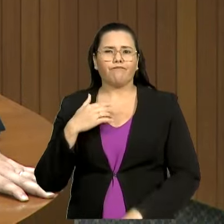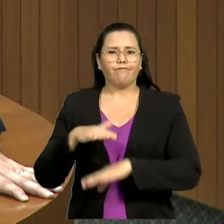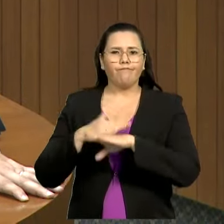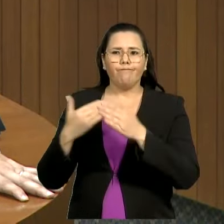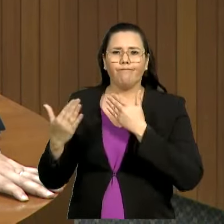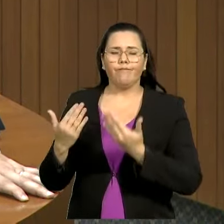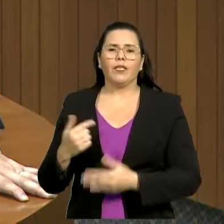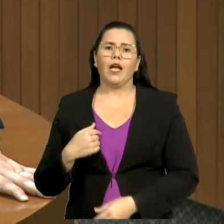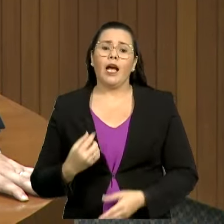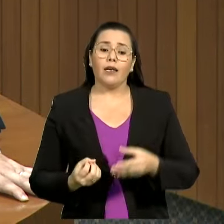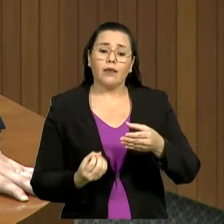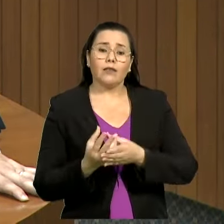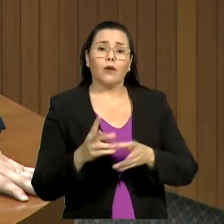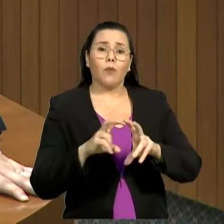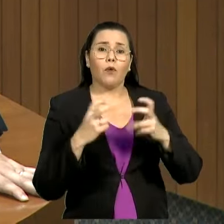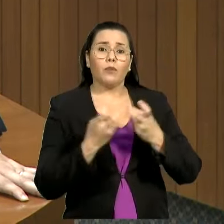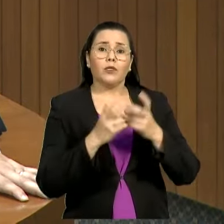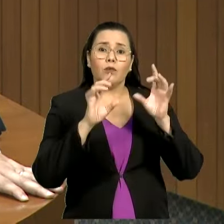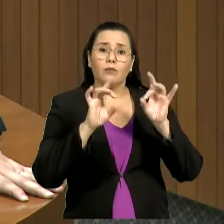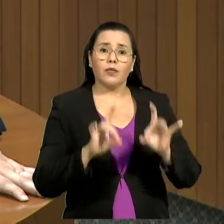comissão especial para tratar